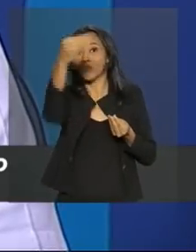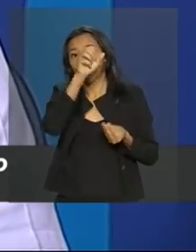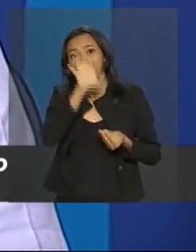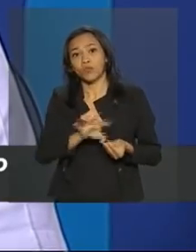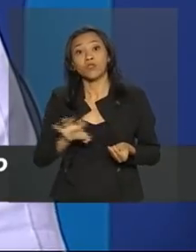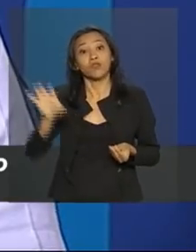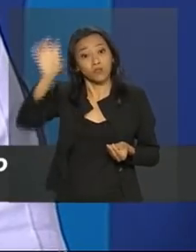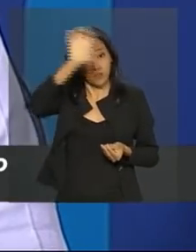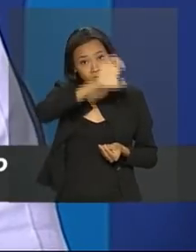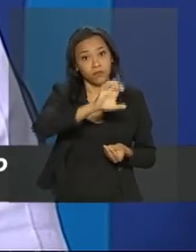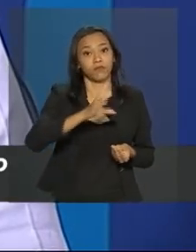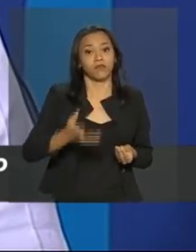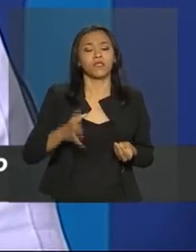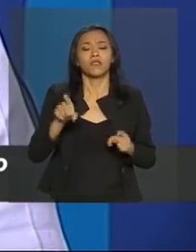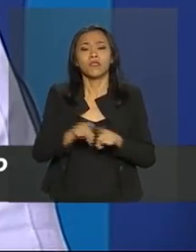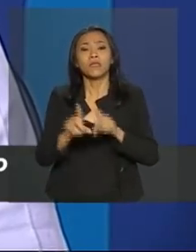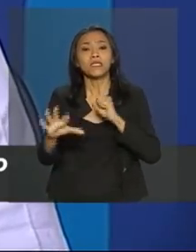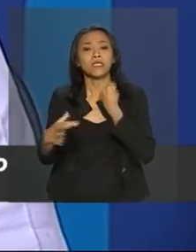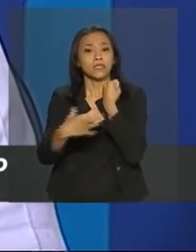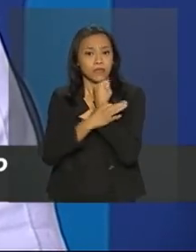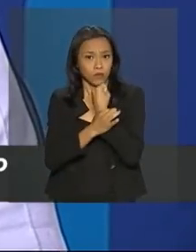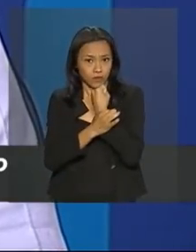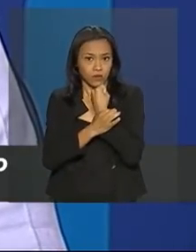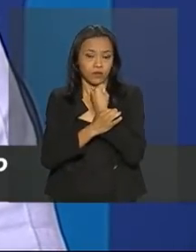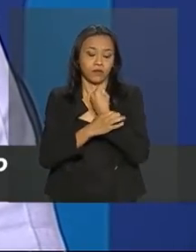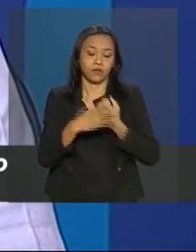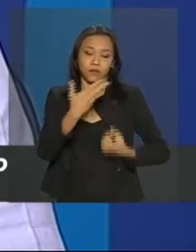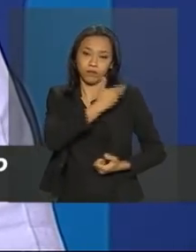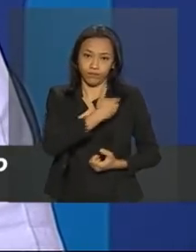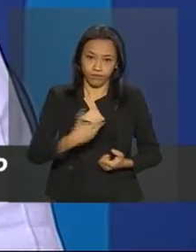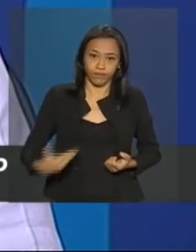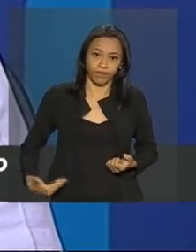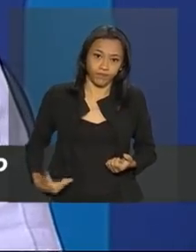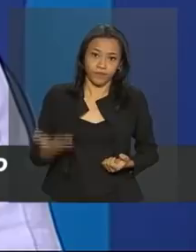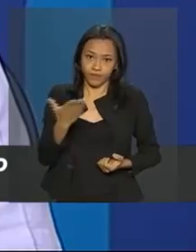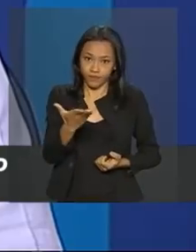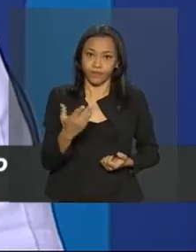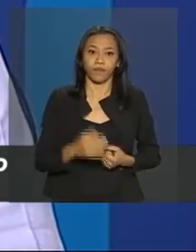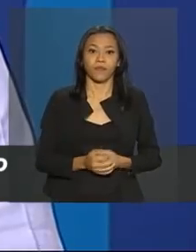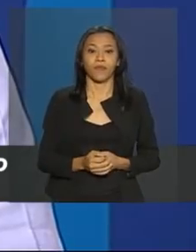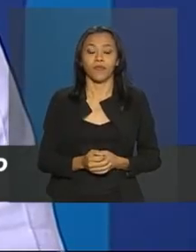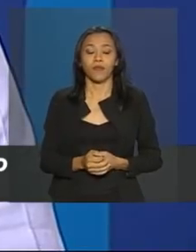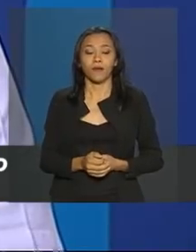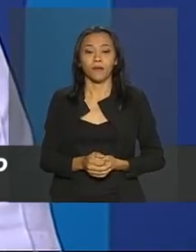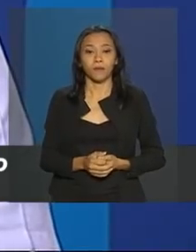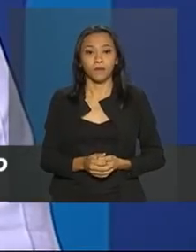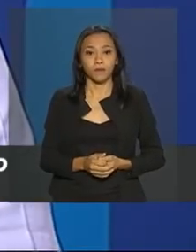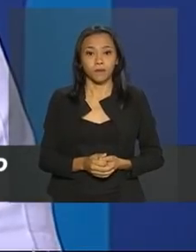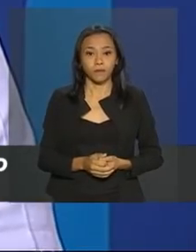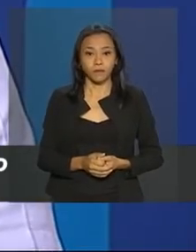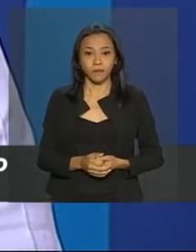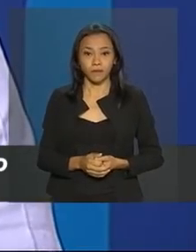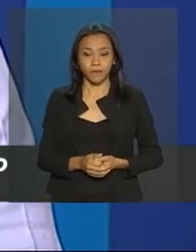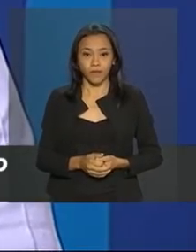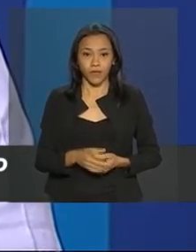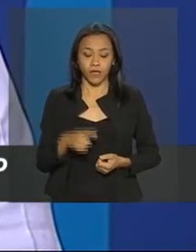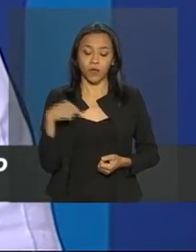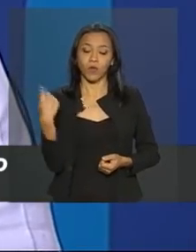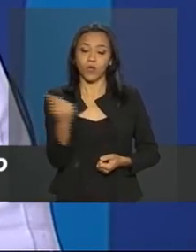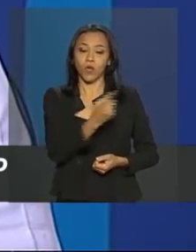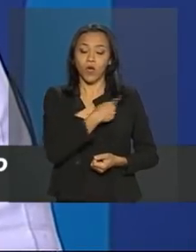segurança segurança pública para para o evento é nós